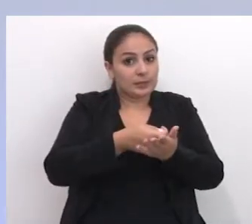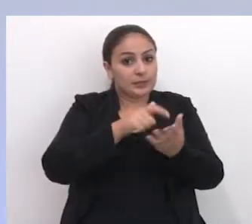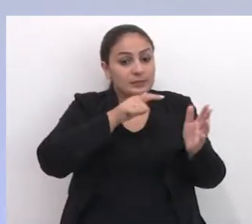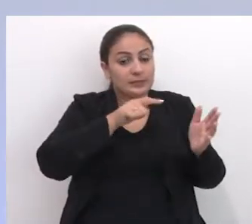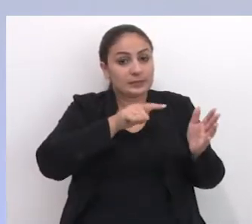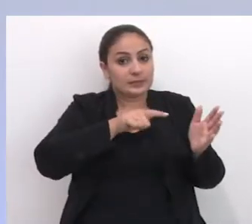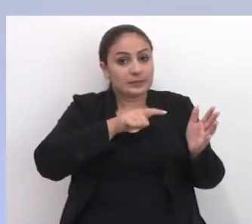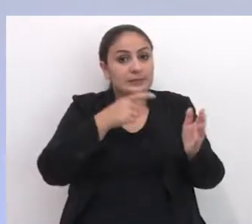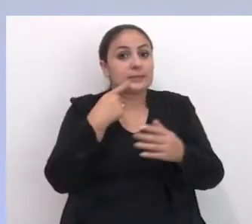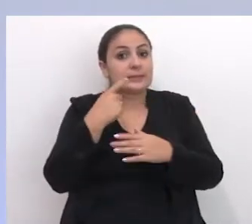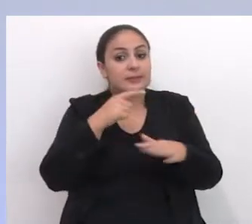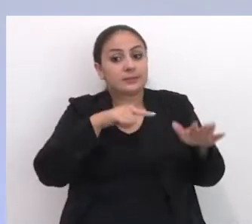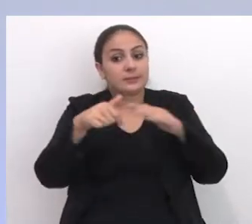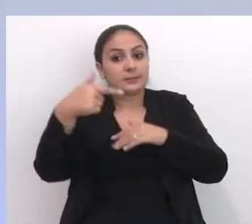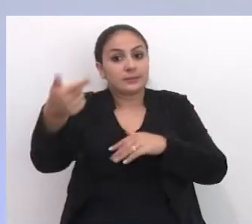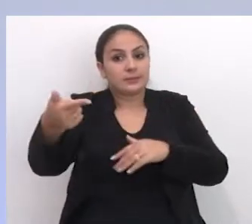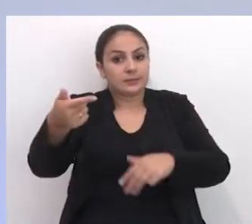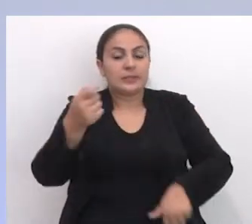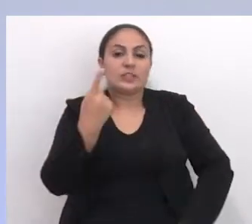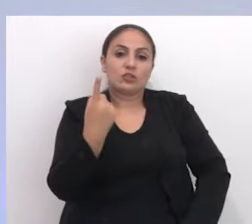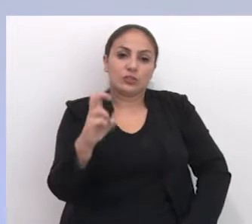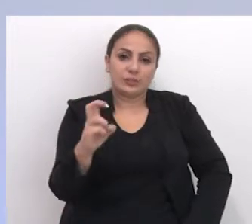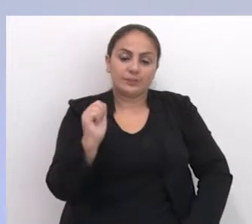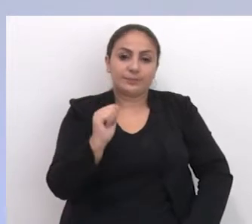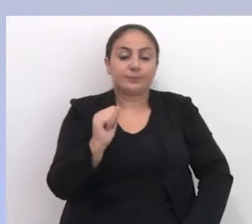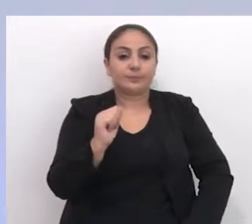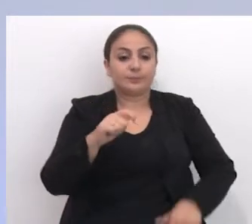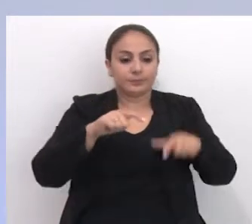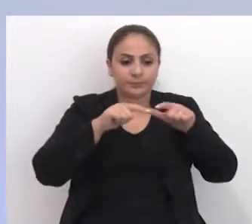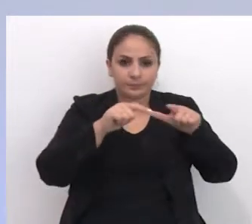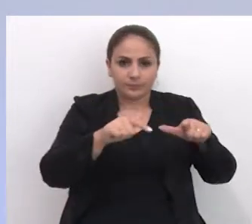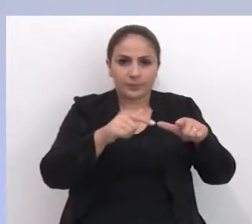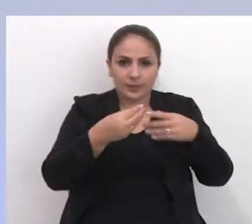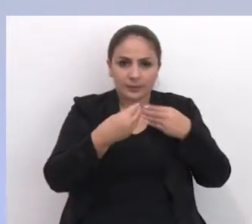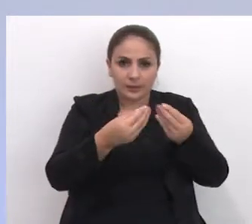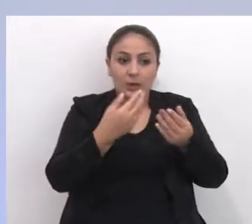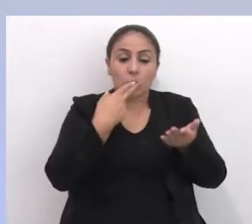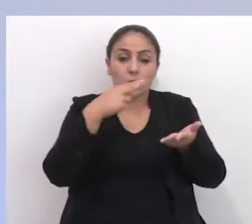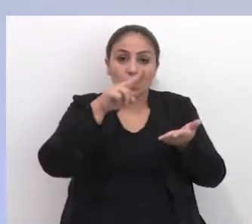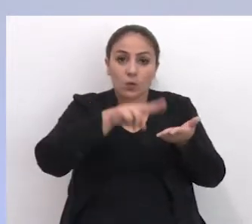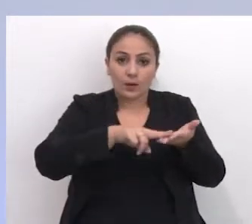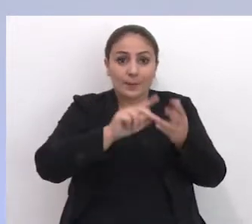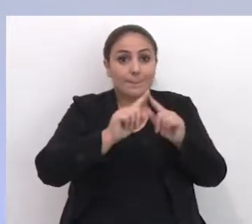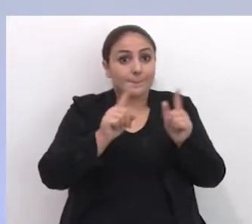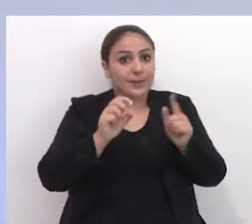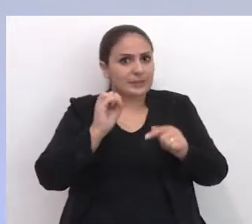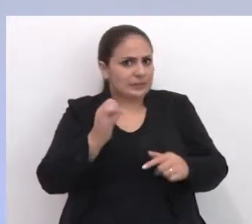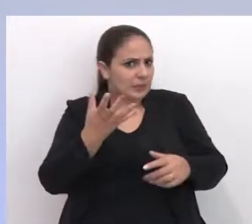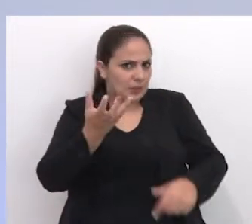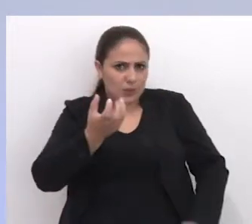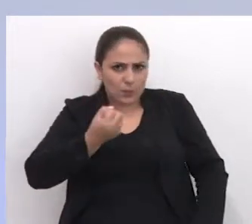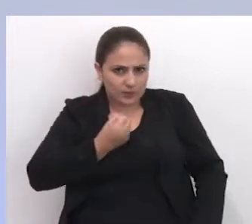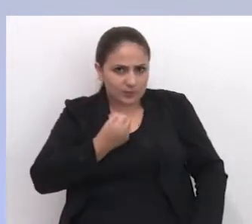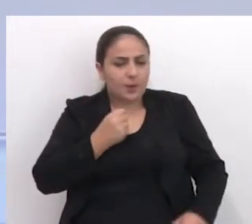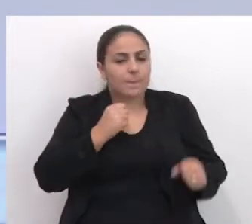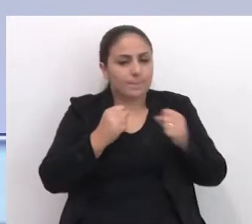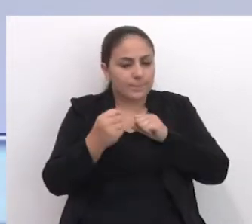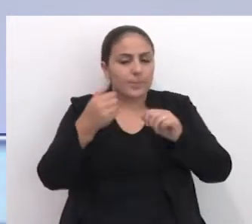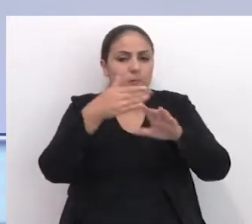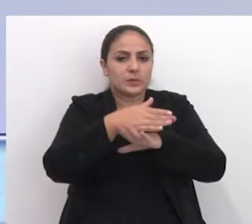vencimento é na próxima sexta-feira, dia 15. As guias foram enviadas pelos Correios, mas quem não recebeu pode